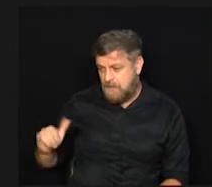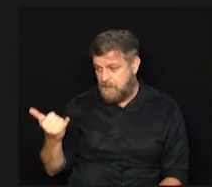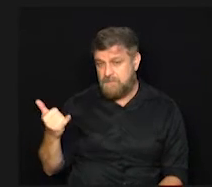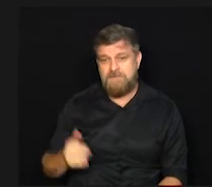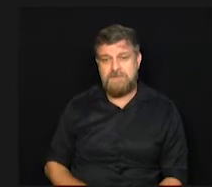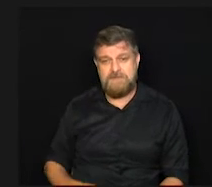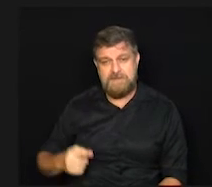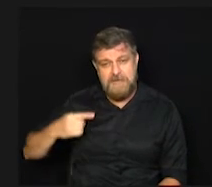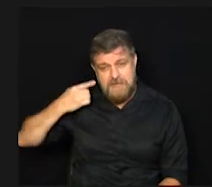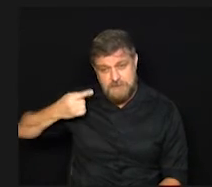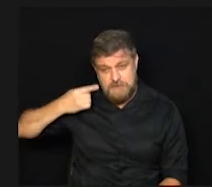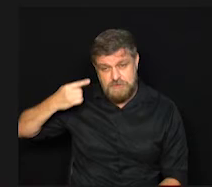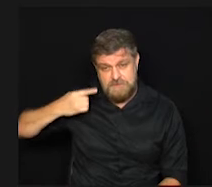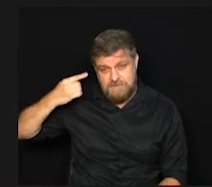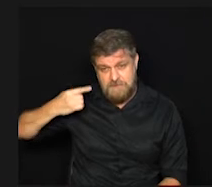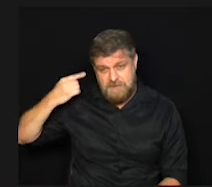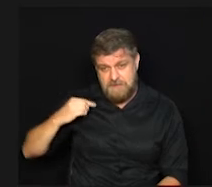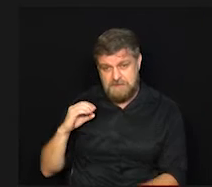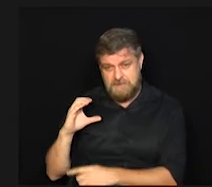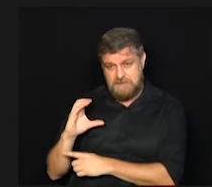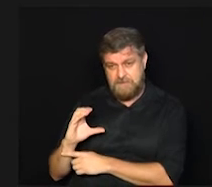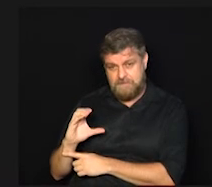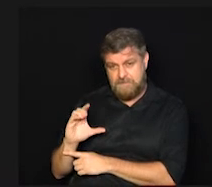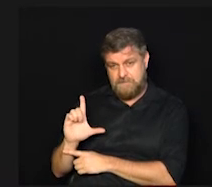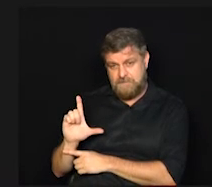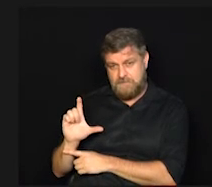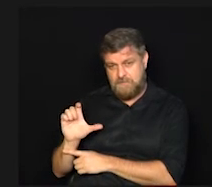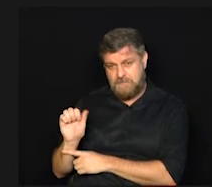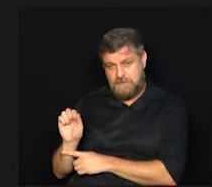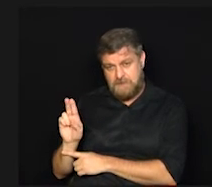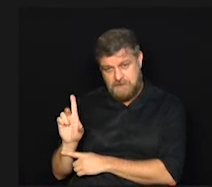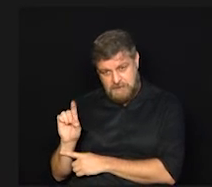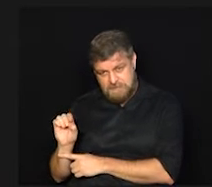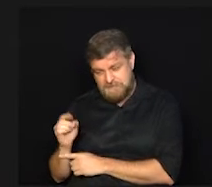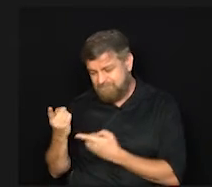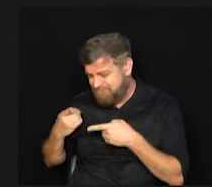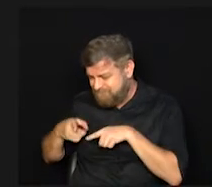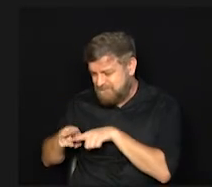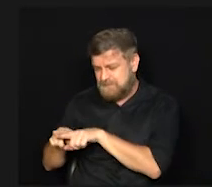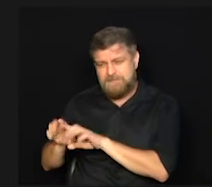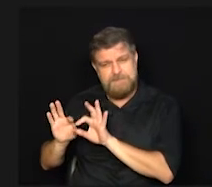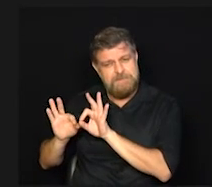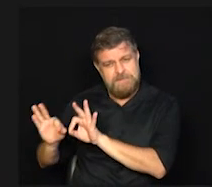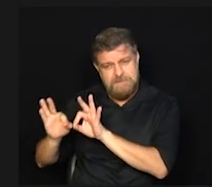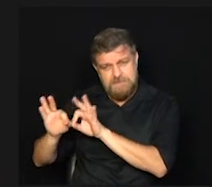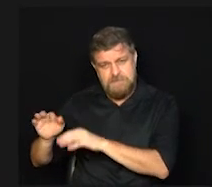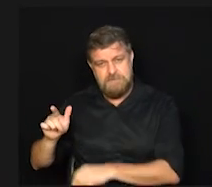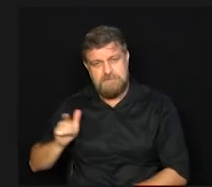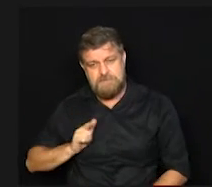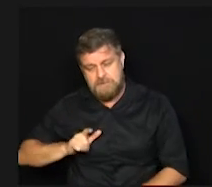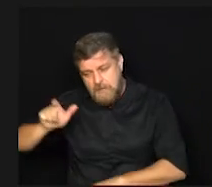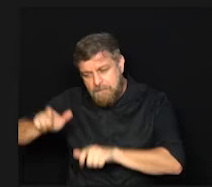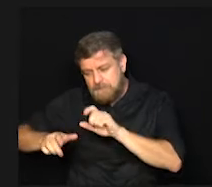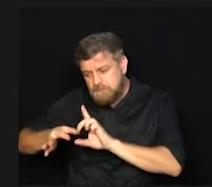nossa querida Cláudia, que é uma super parceira nossa aí da rede, assim como tantas outras pessoas, e